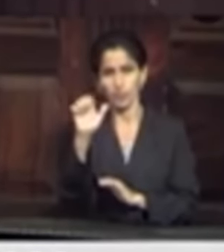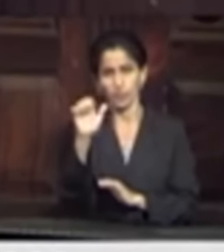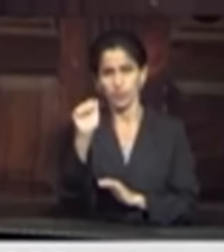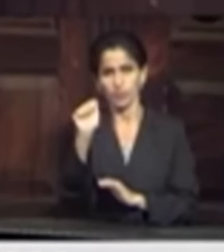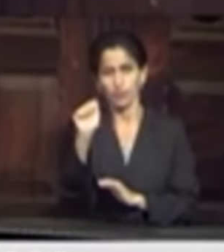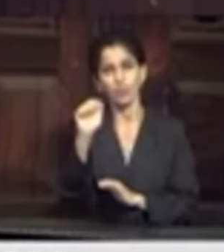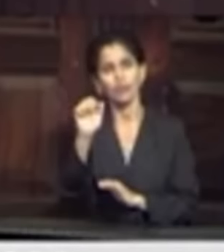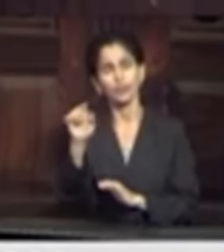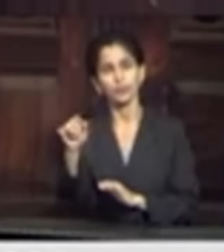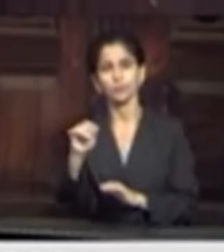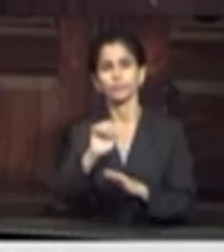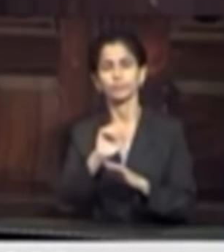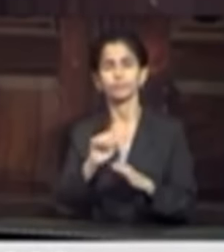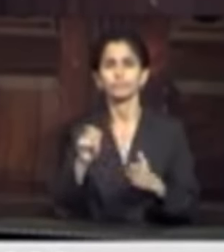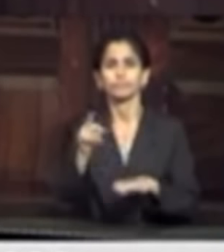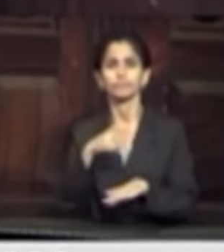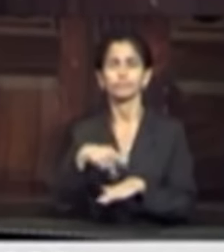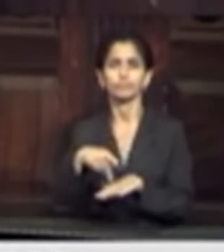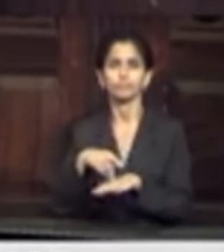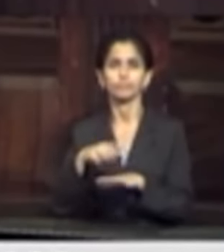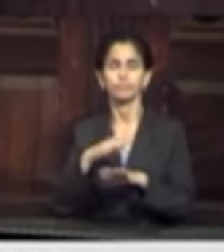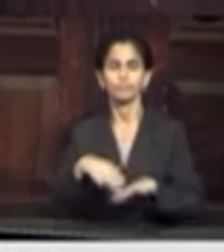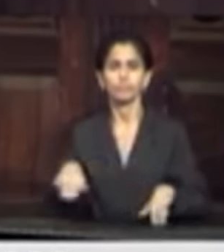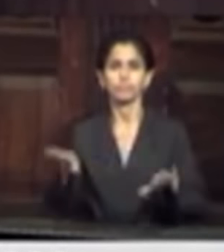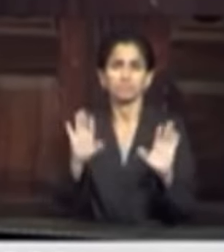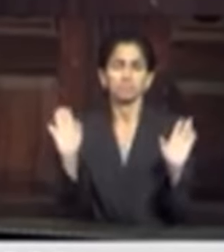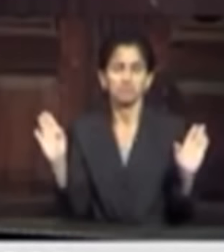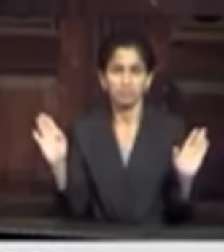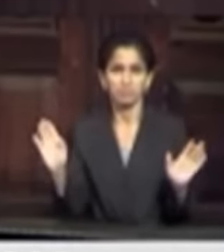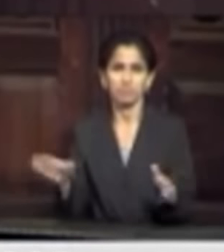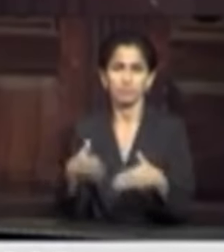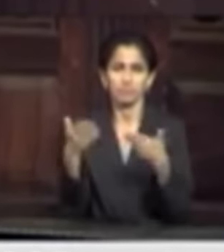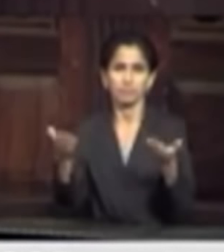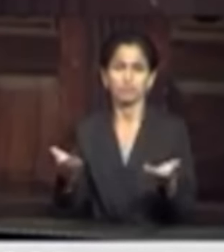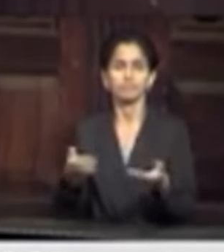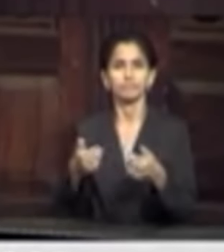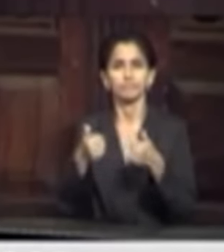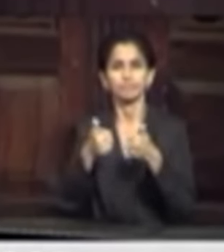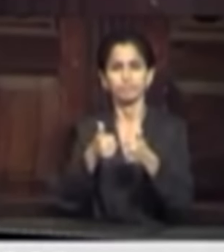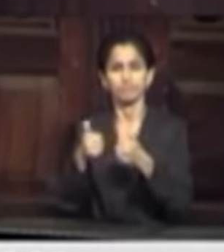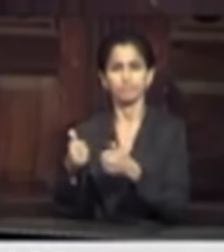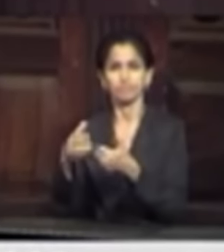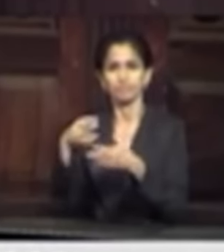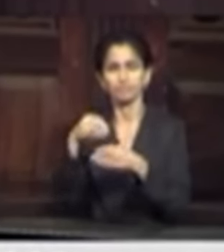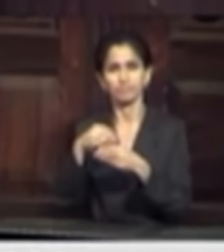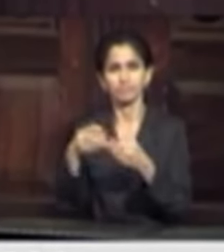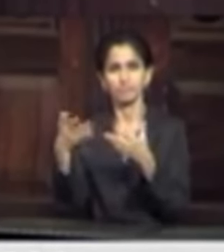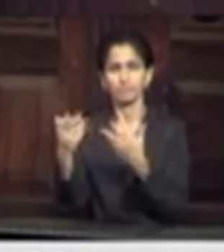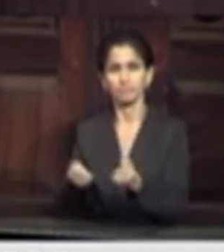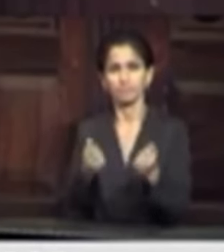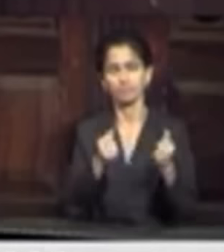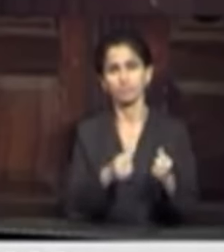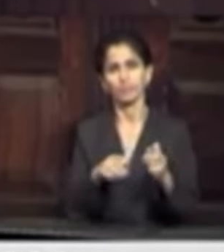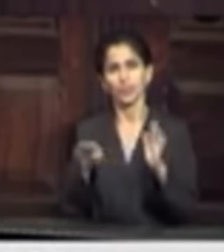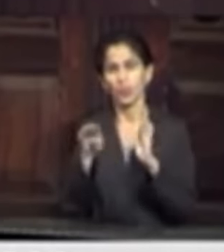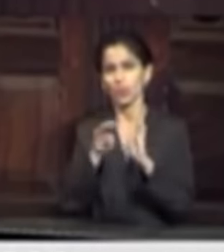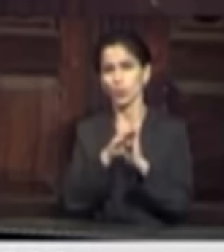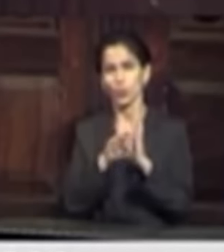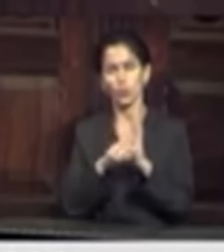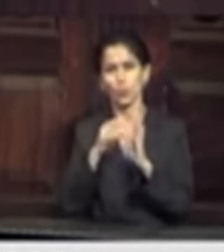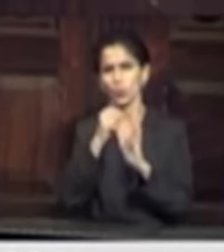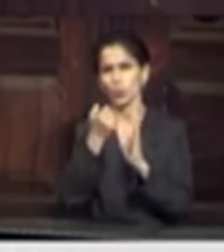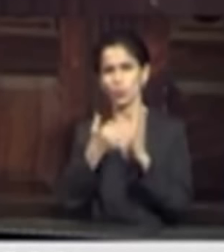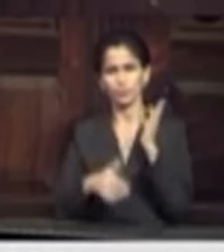Companhia Estadual de Água e Esgoto, bem como promover a aprovação das demais medidas de sua